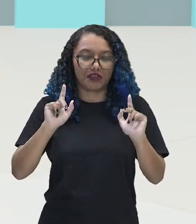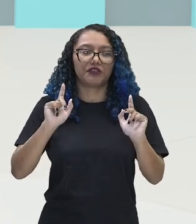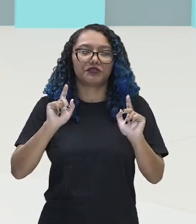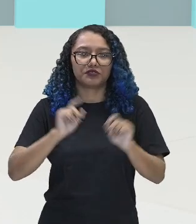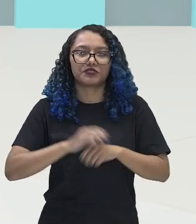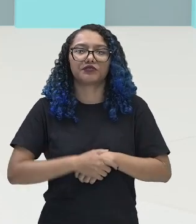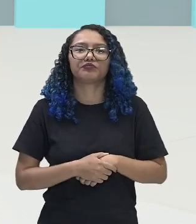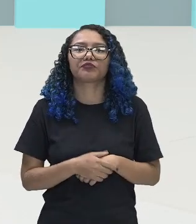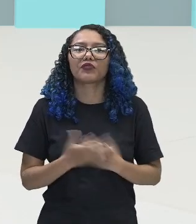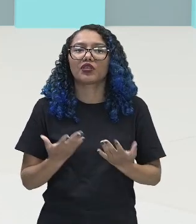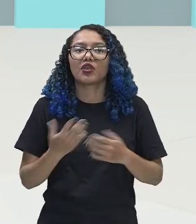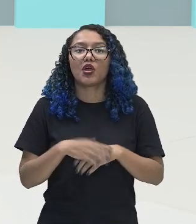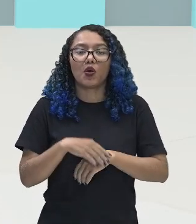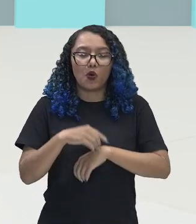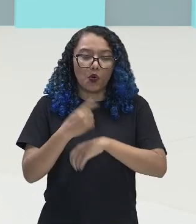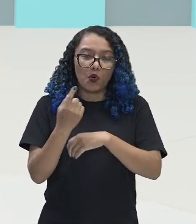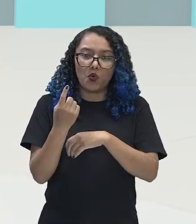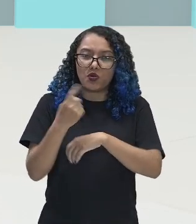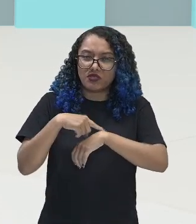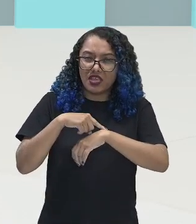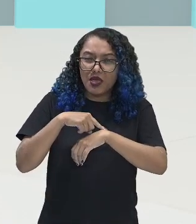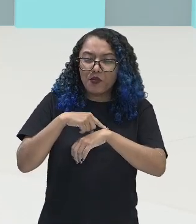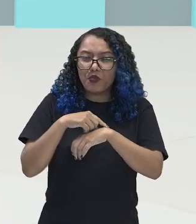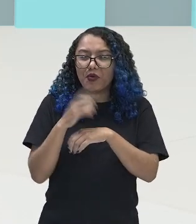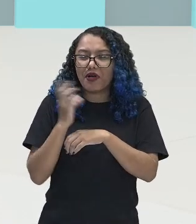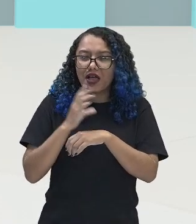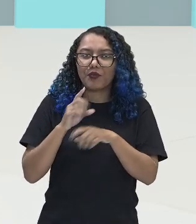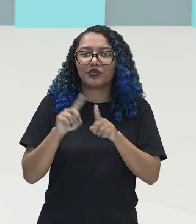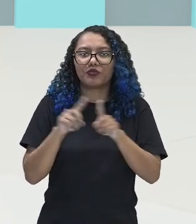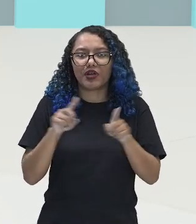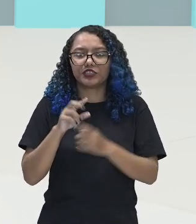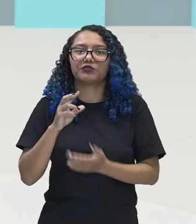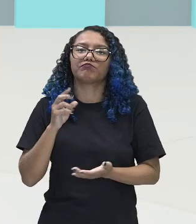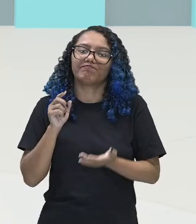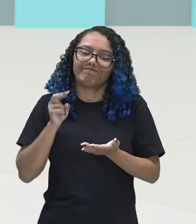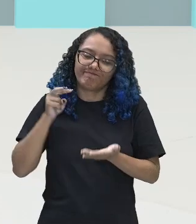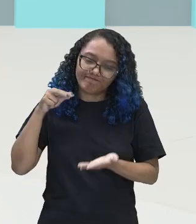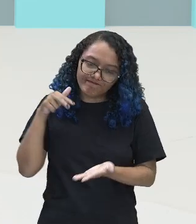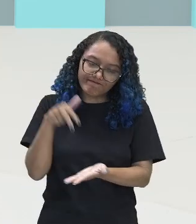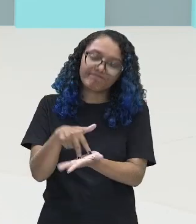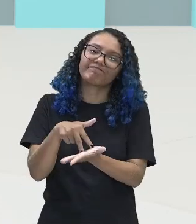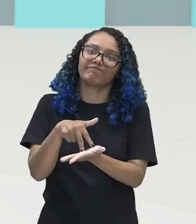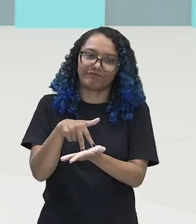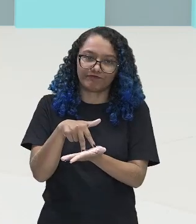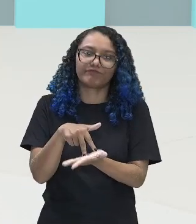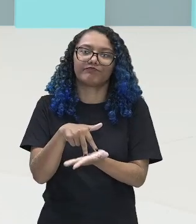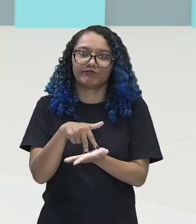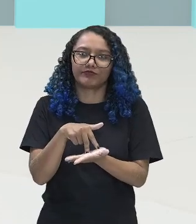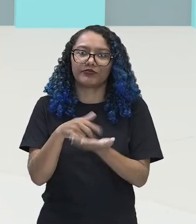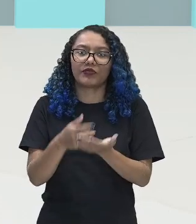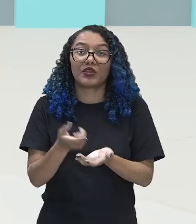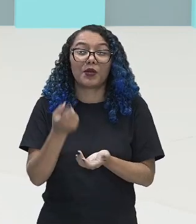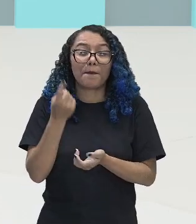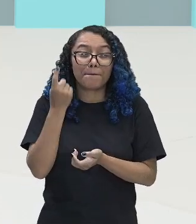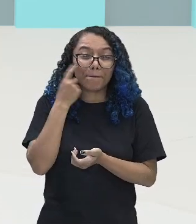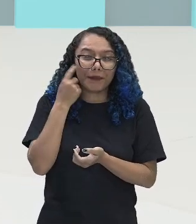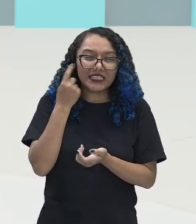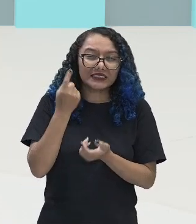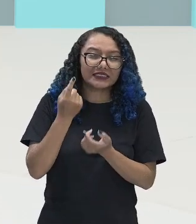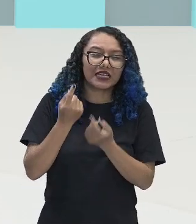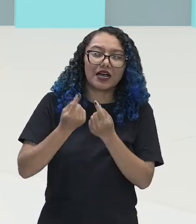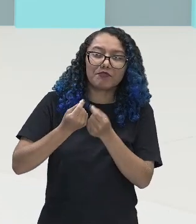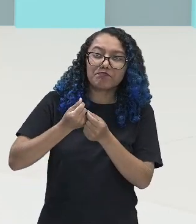tempo desaba, mas estamos aqui do nosso jeito. Imagine há quanto tempo, há